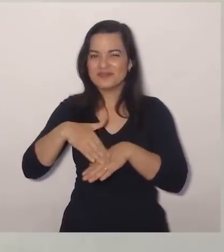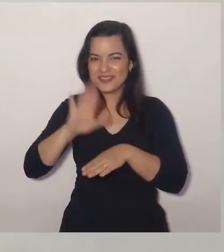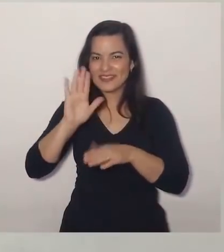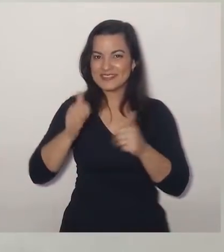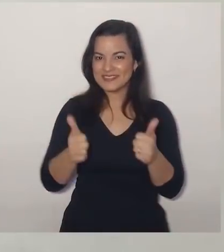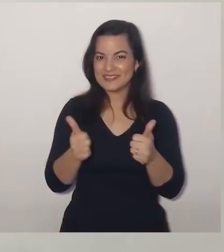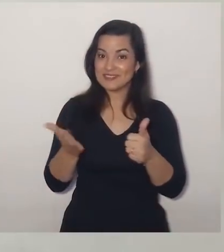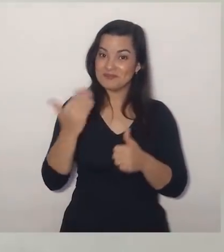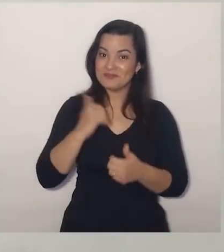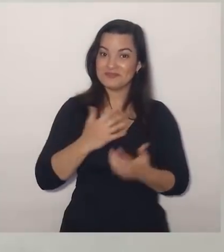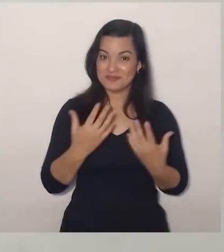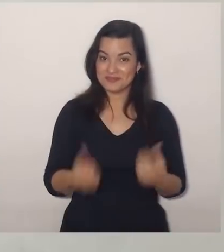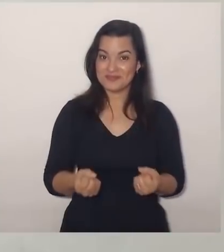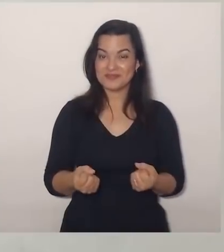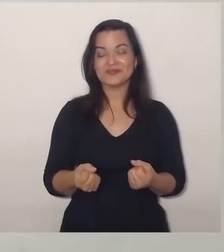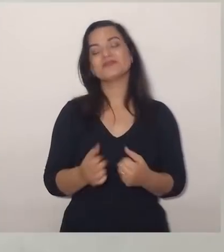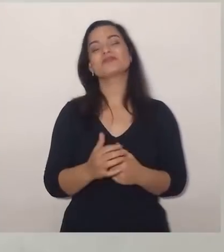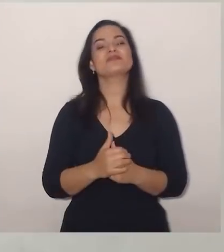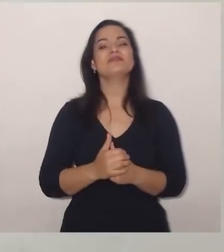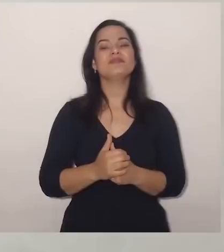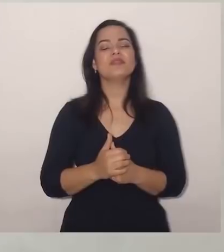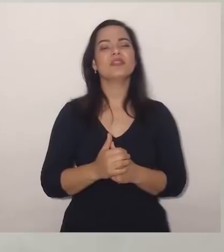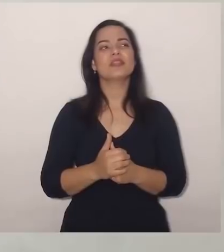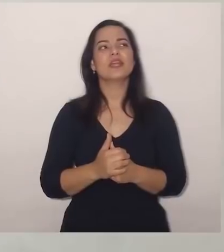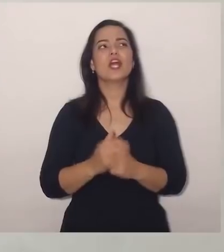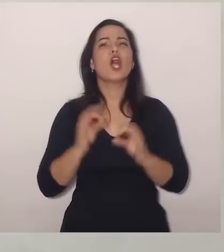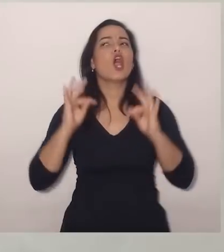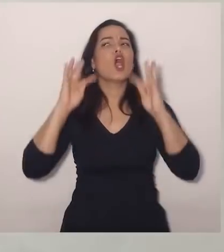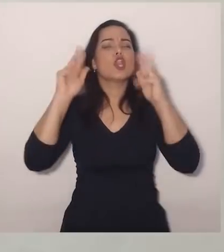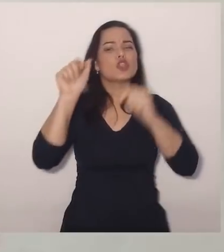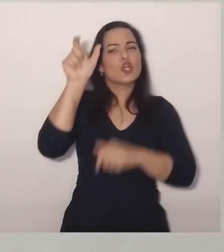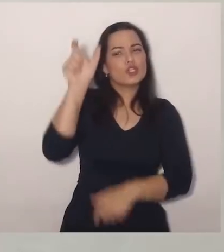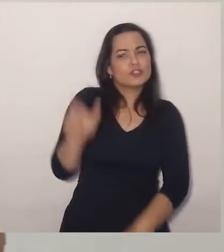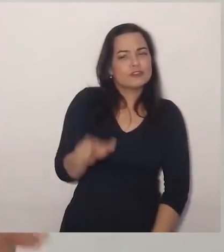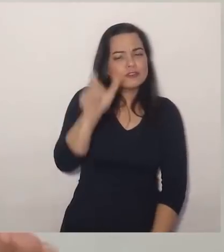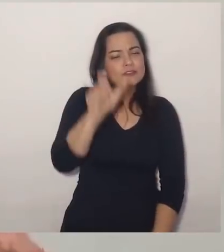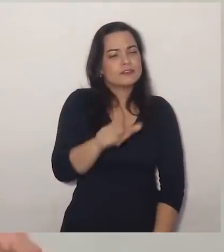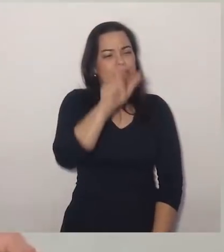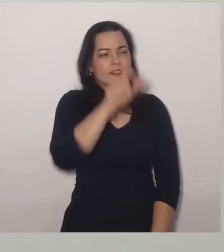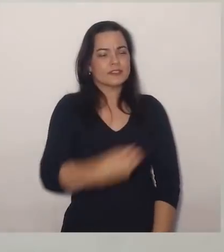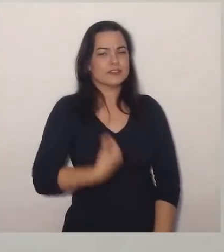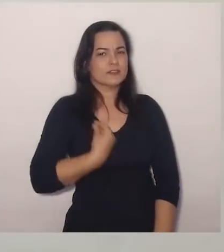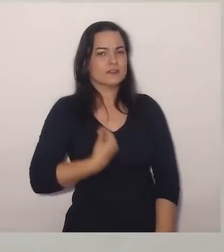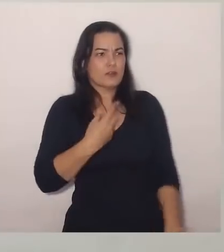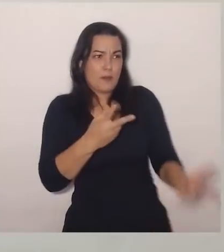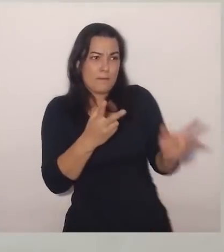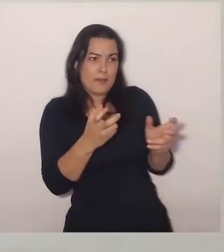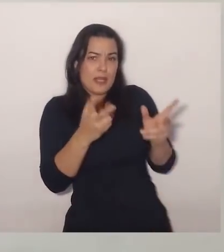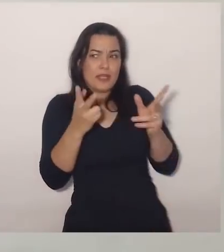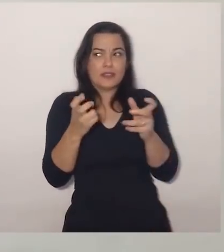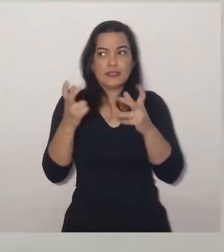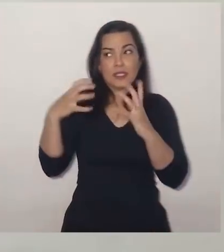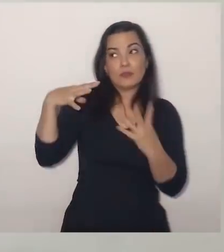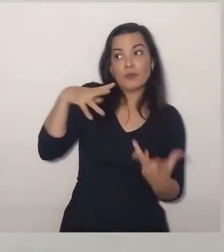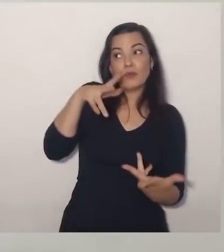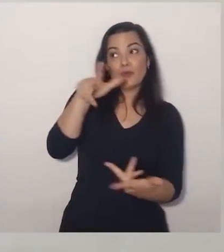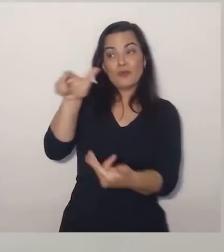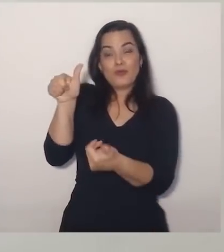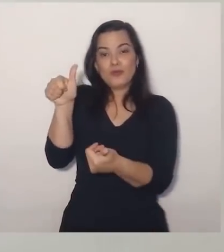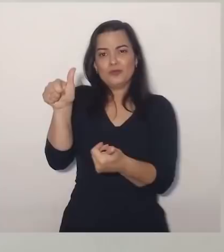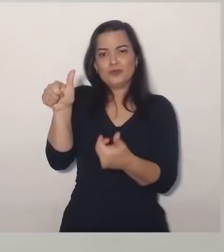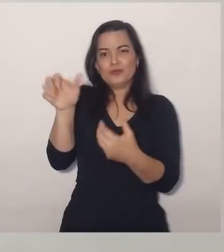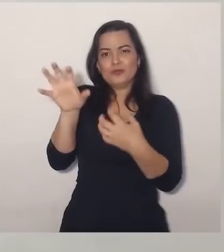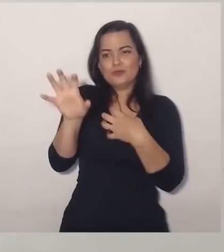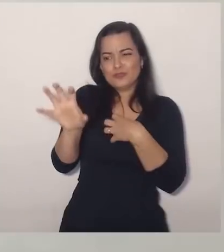pouquinho mais. Será que todos os seres vivos percebem as coisas da mesma forma que a nossa